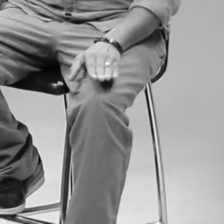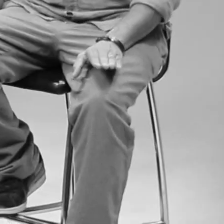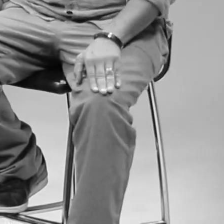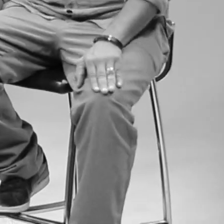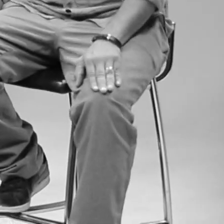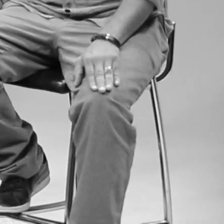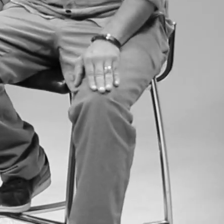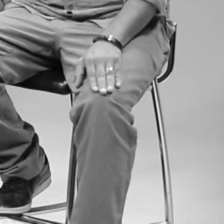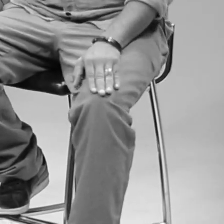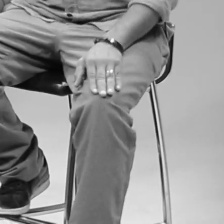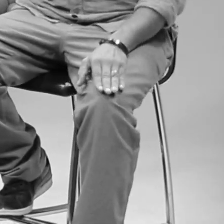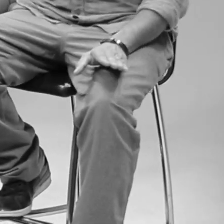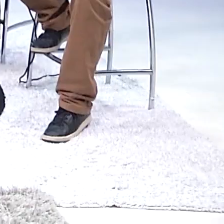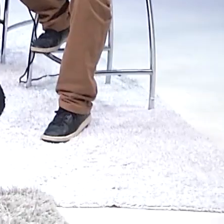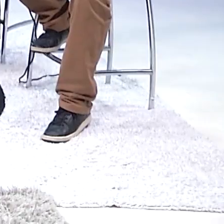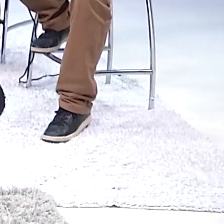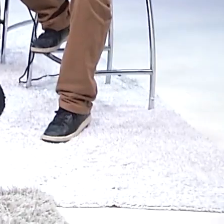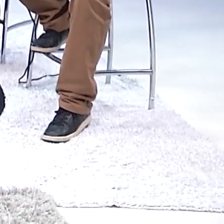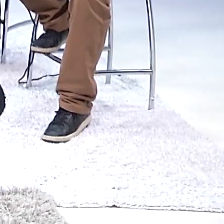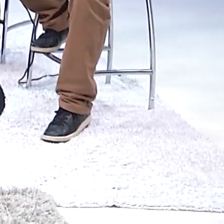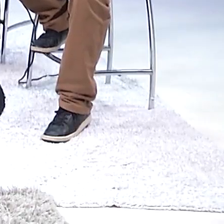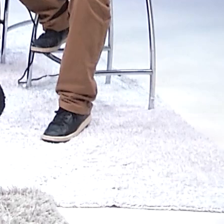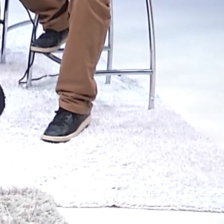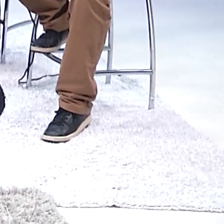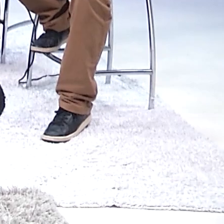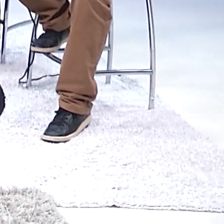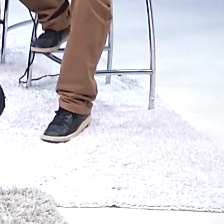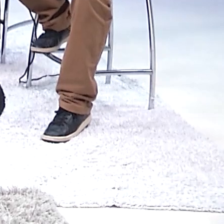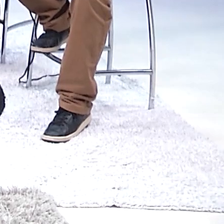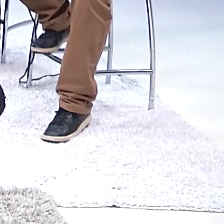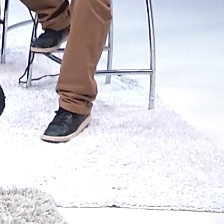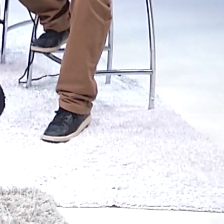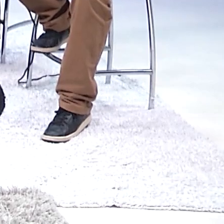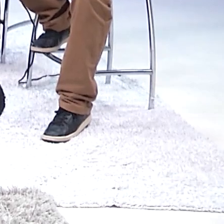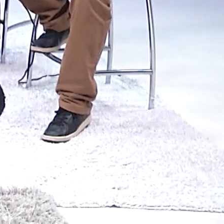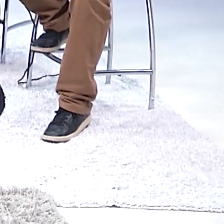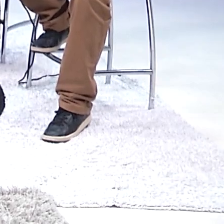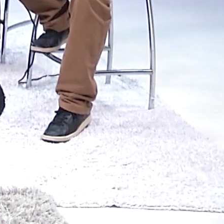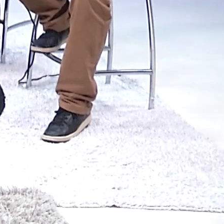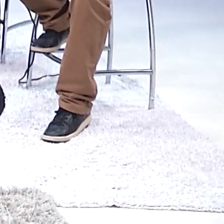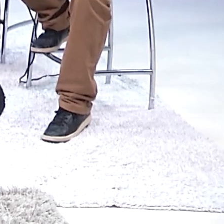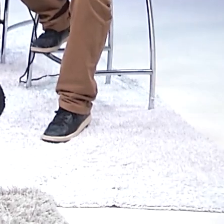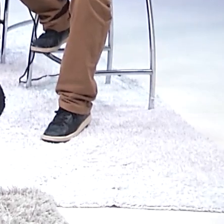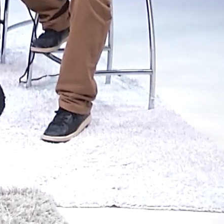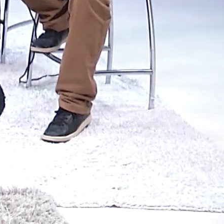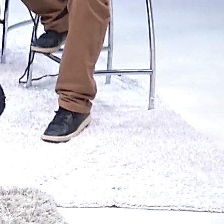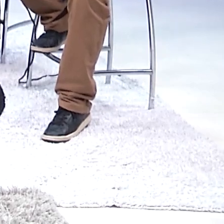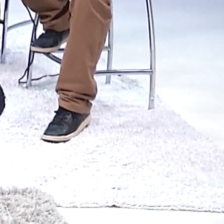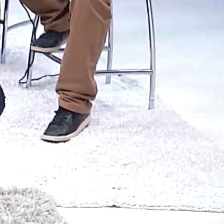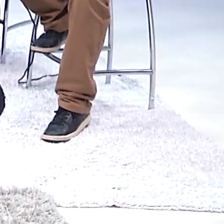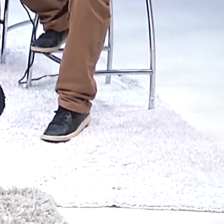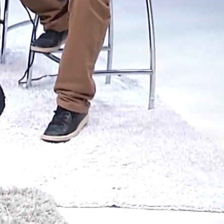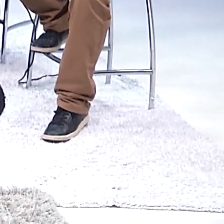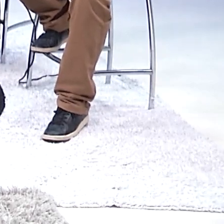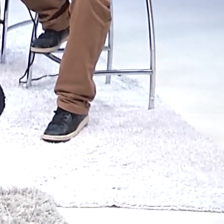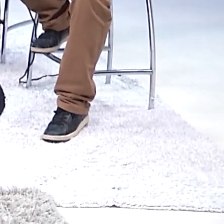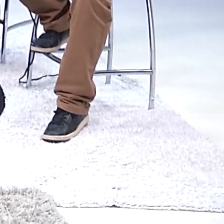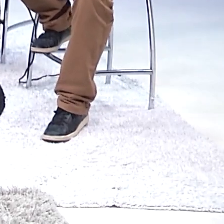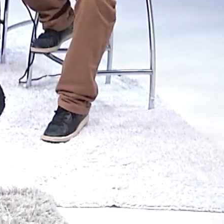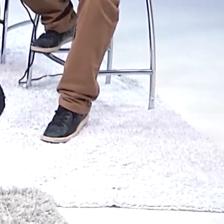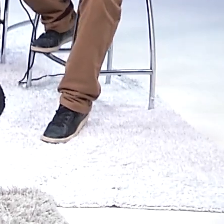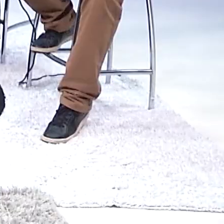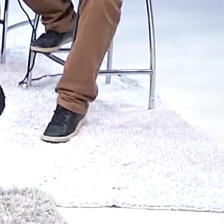sóbrio, sob o efeito de álcool, com o som do carro no